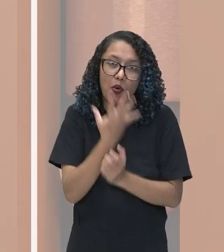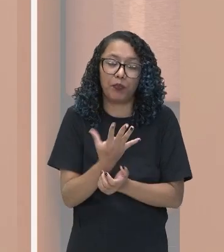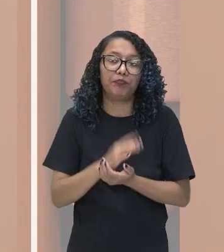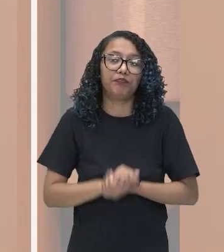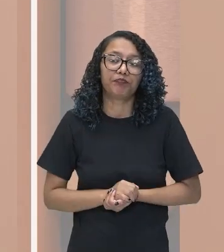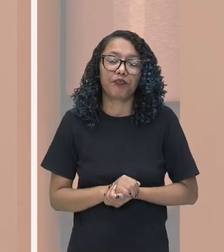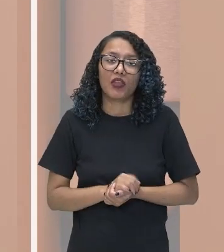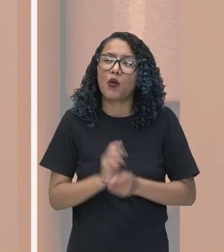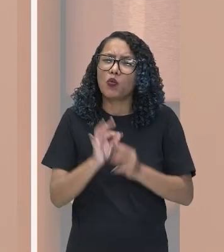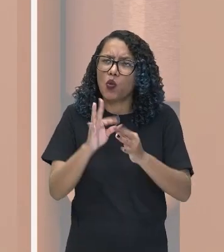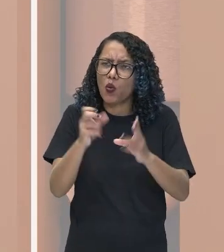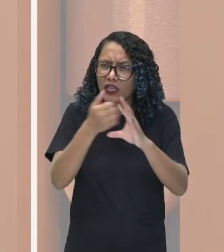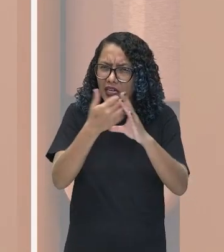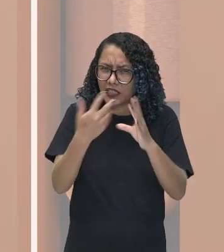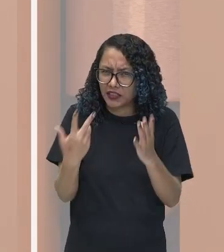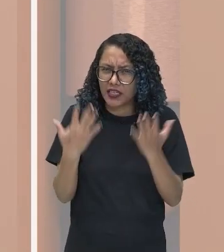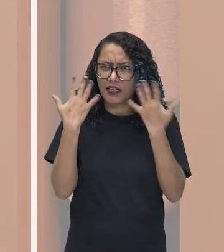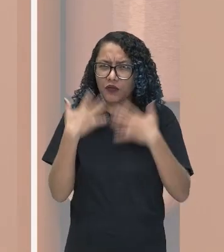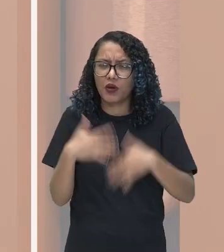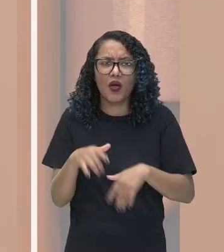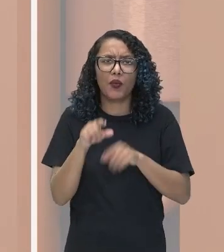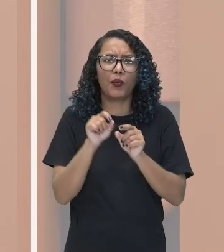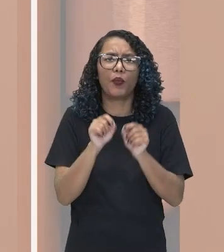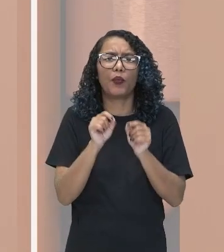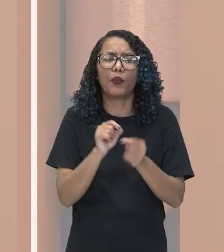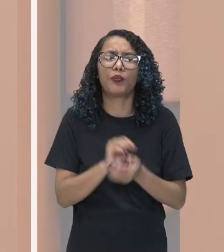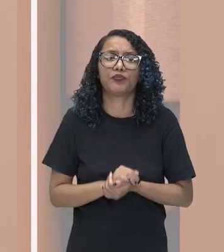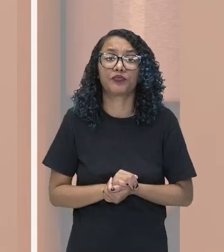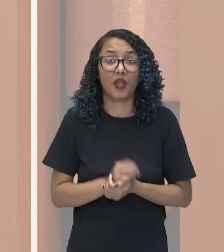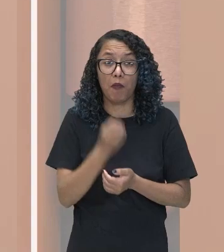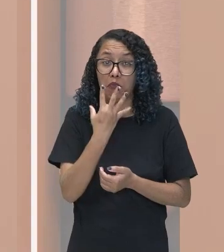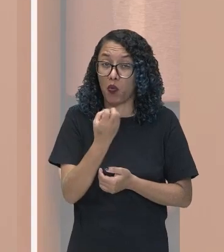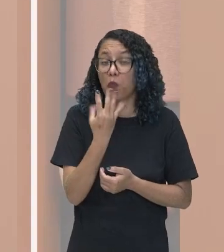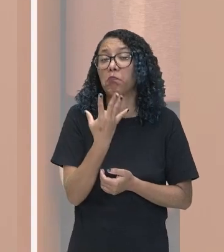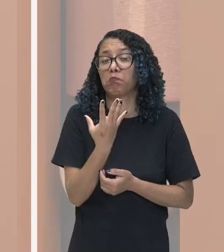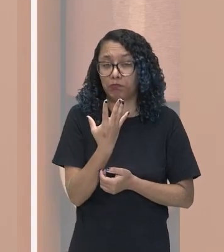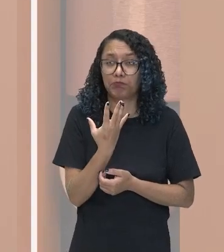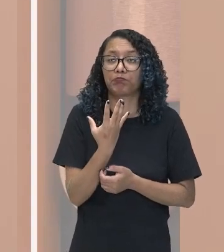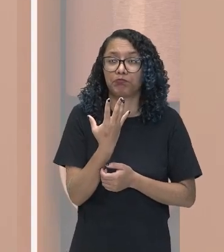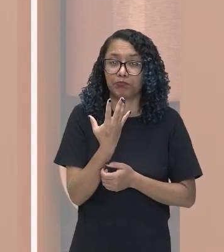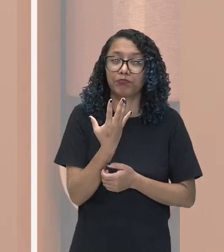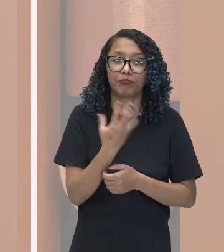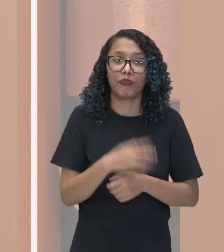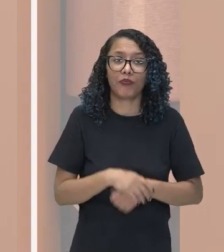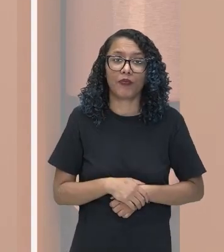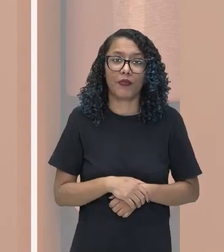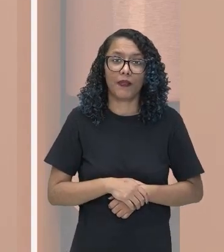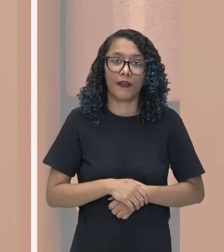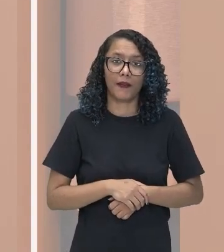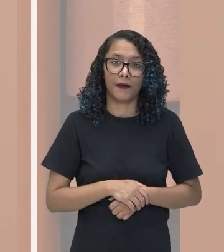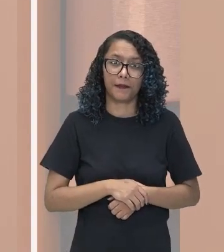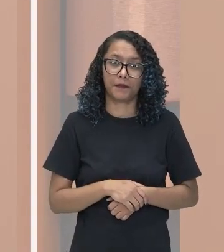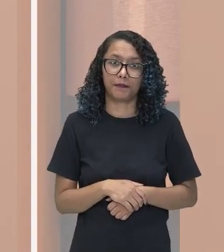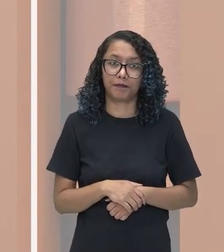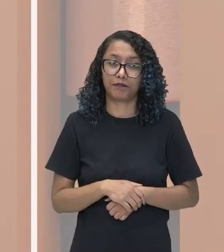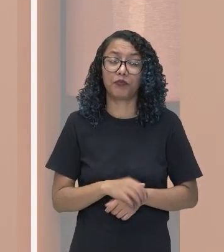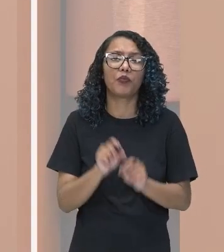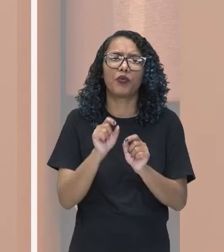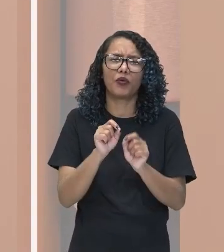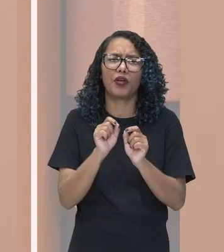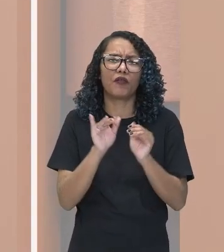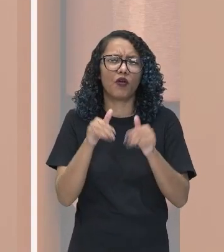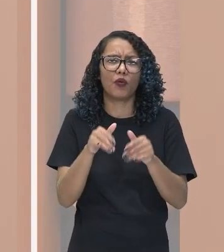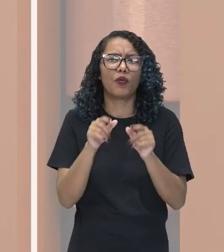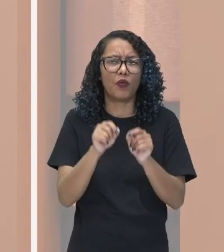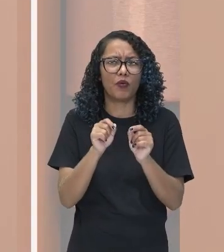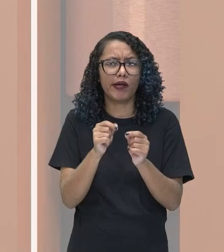envolvendo o relevo, a hidrografia, elas são vantajosas para o desenvolvimento da agropecuária